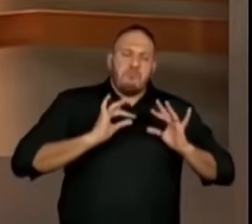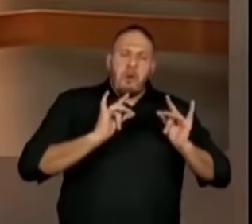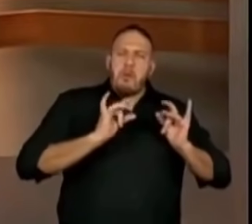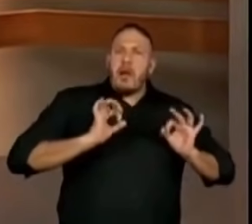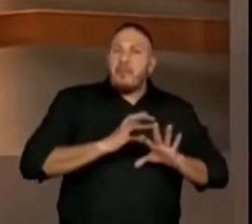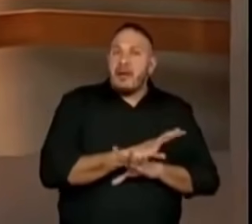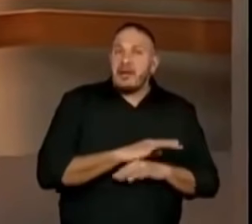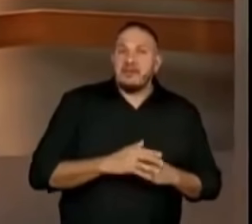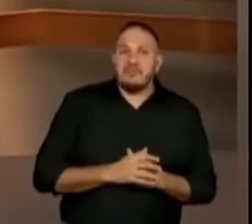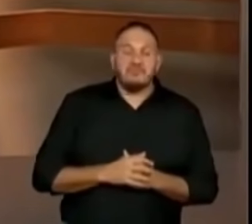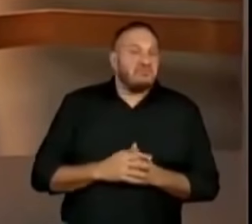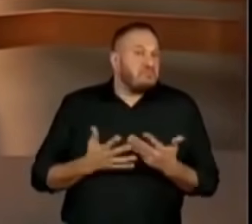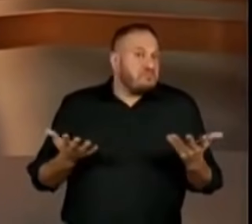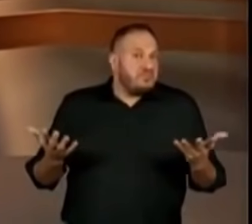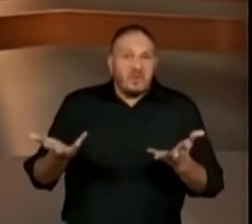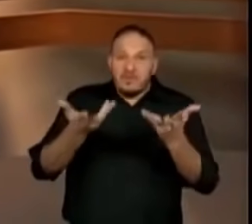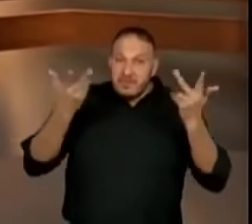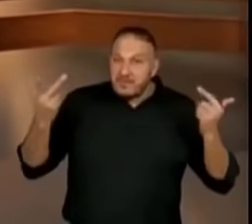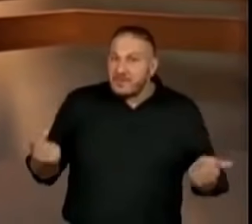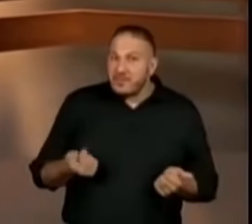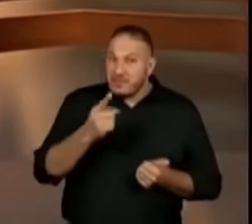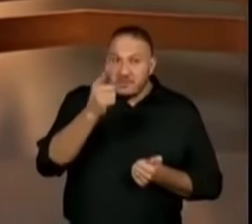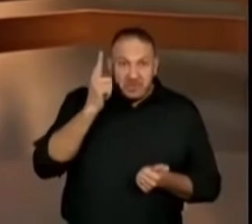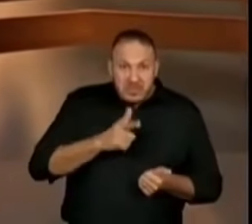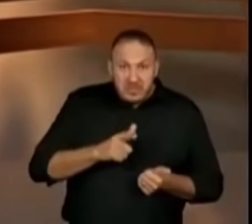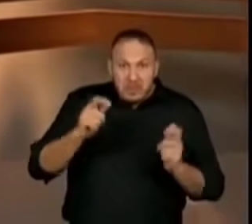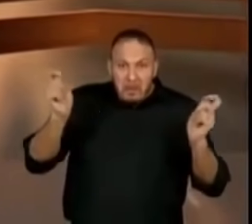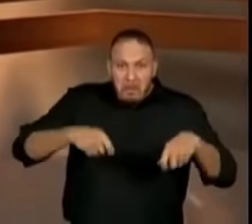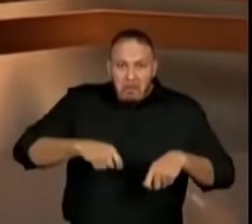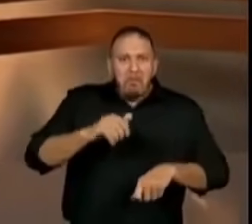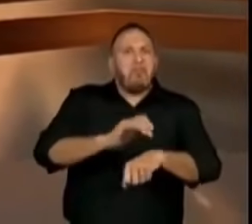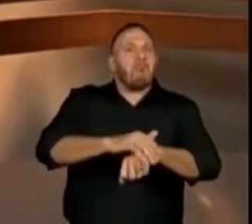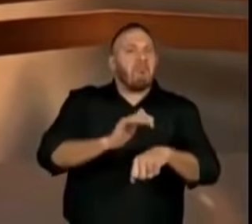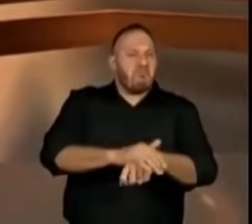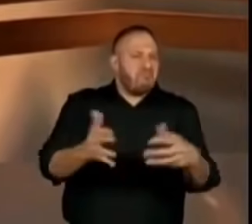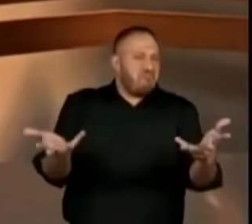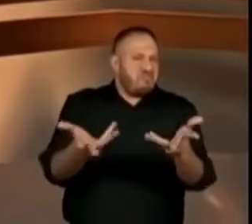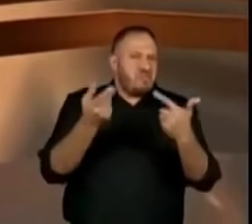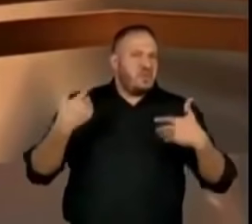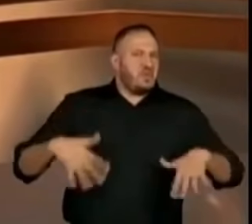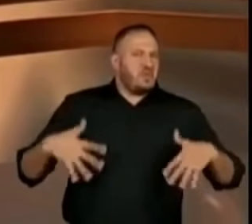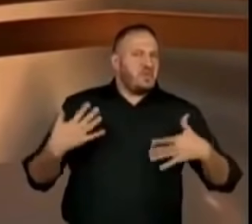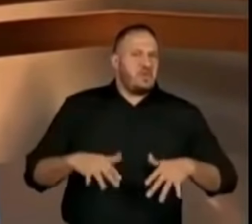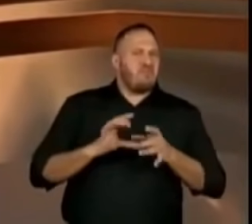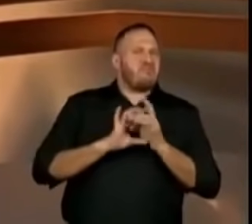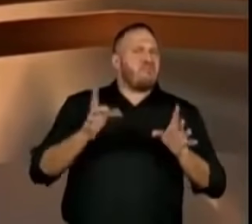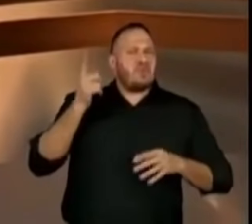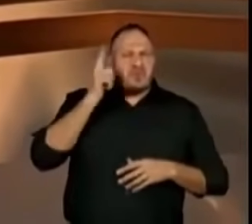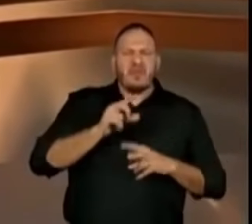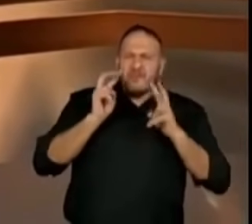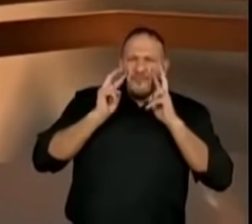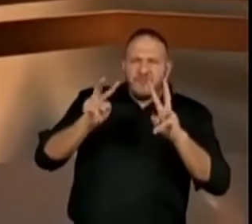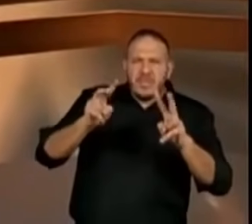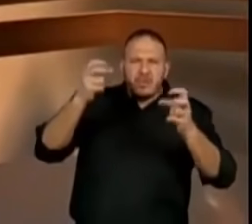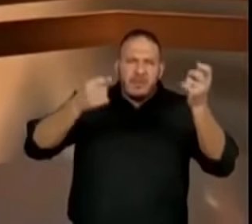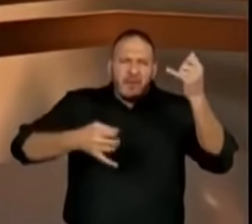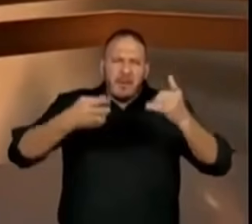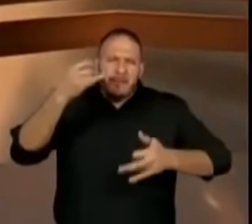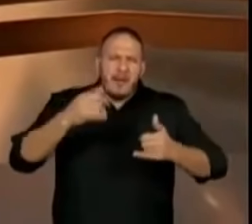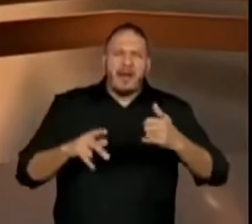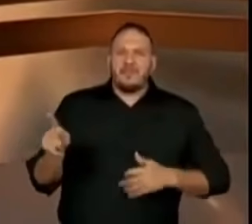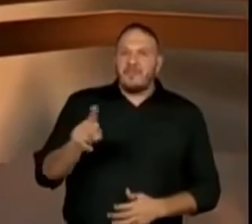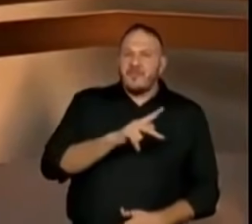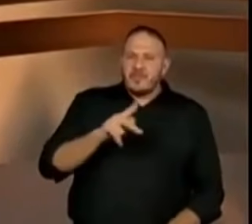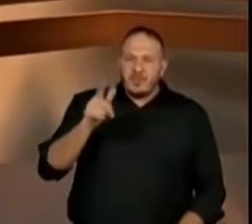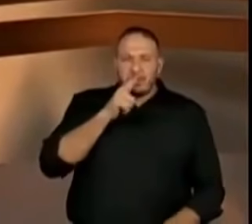de semana. Maravilhoso. Autonomia do estudante. Ele foi lá, ele viu as explicações da professora,